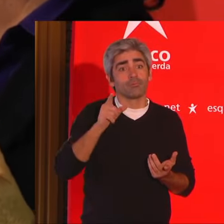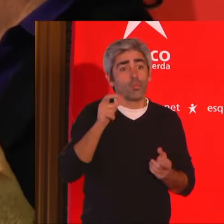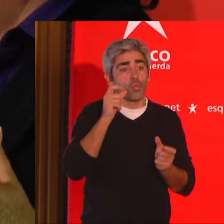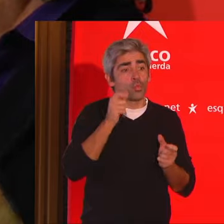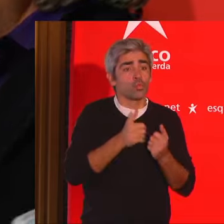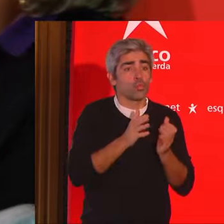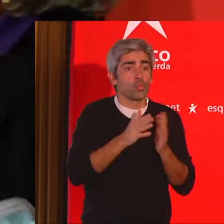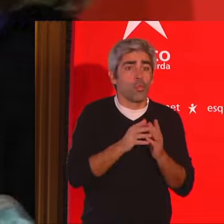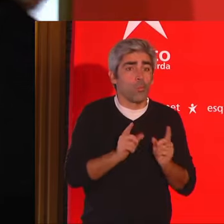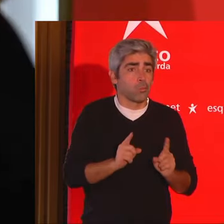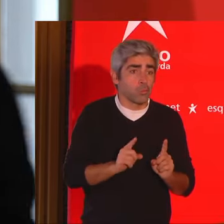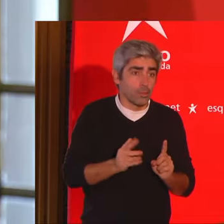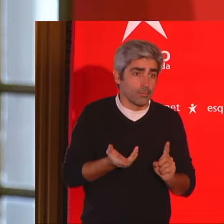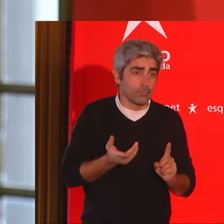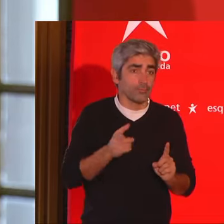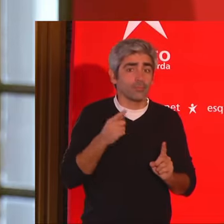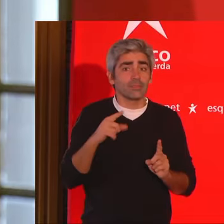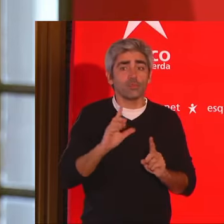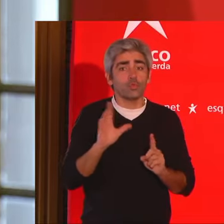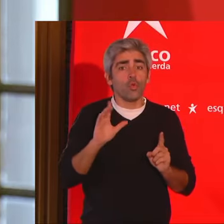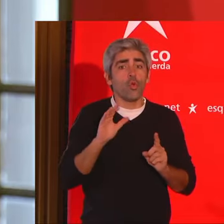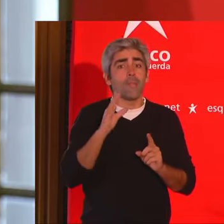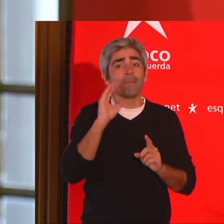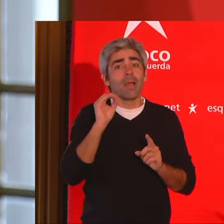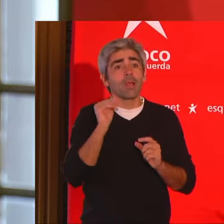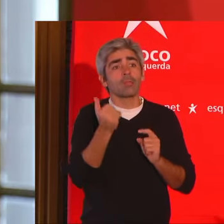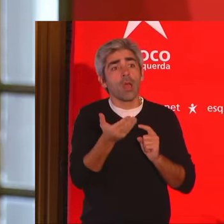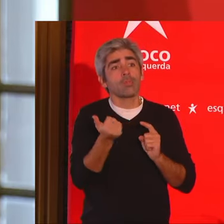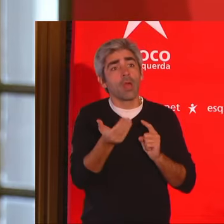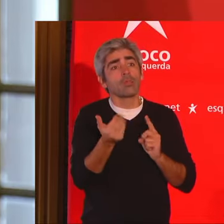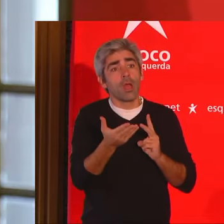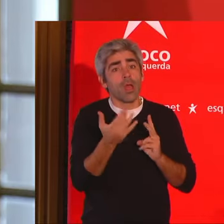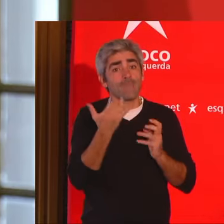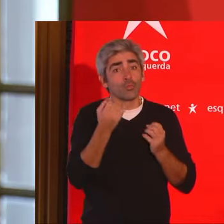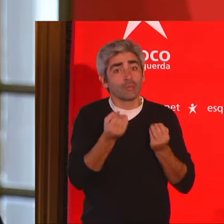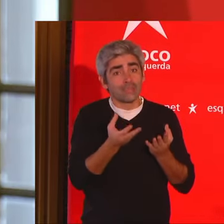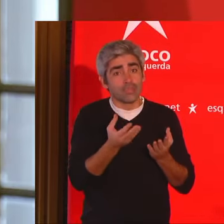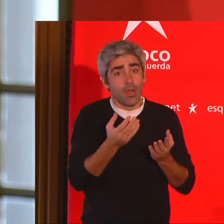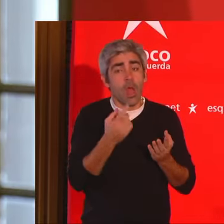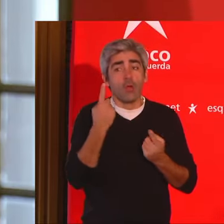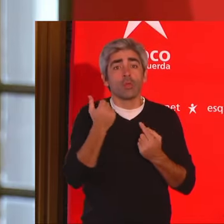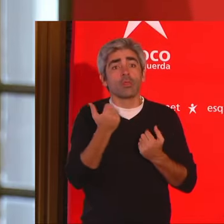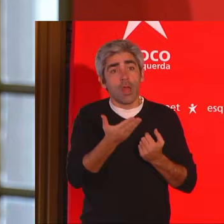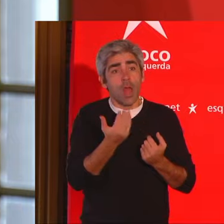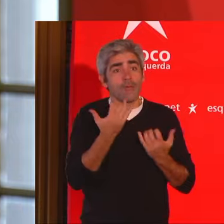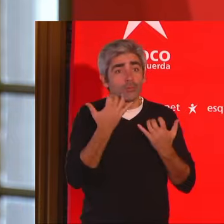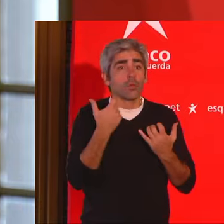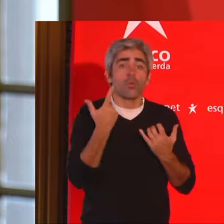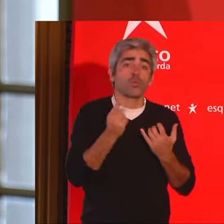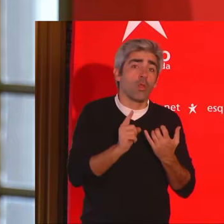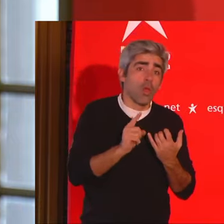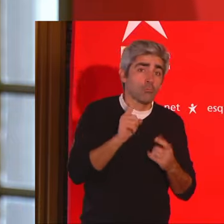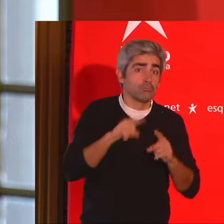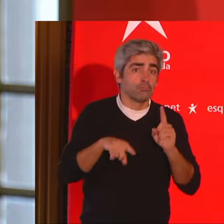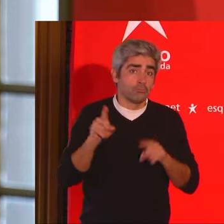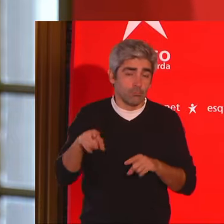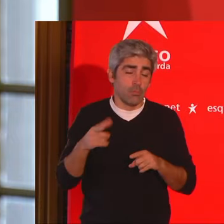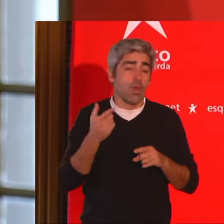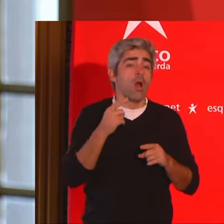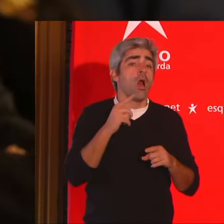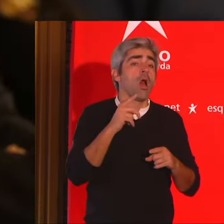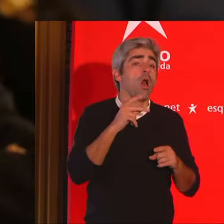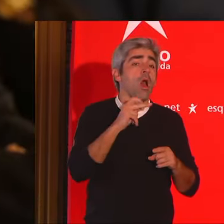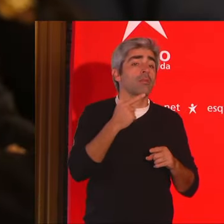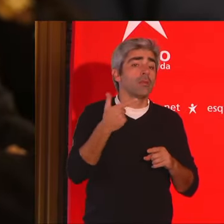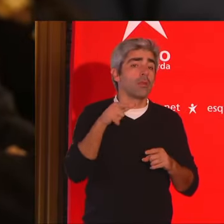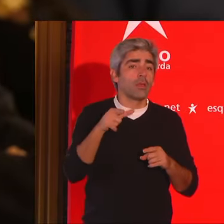controle de tudo, só tem as notificações que os bancos quiserem mandar e podem não mandar, e a autoridade tributária não pode